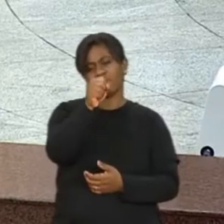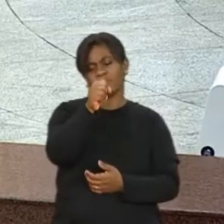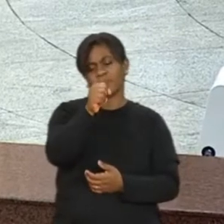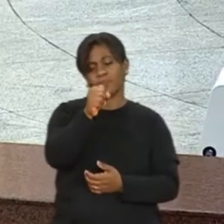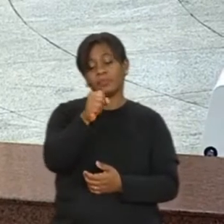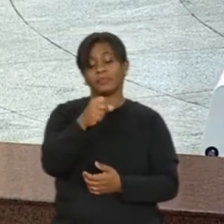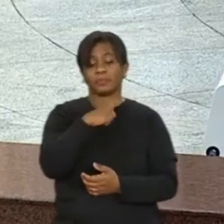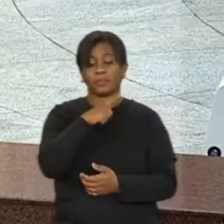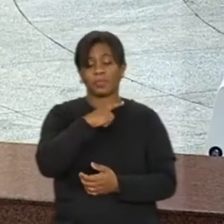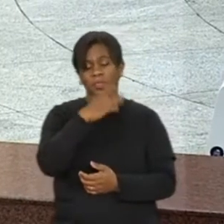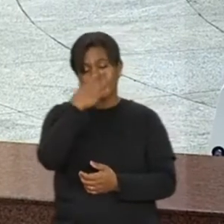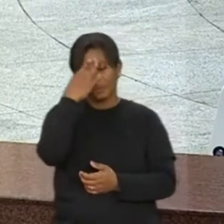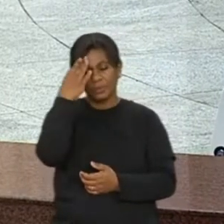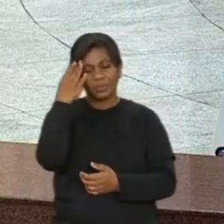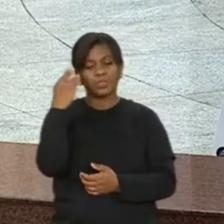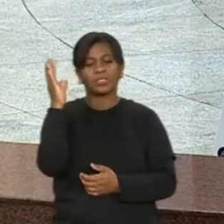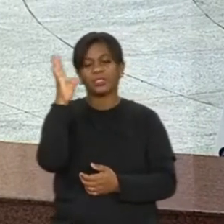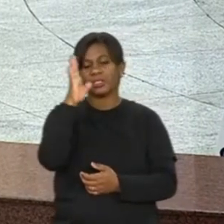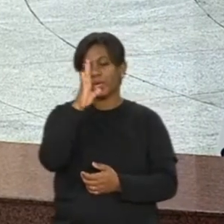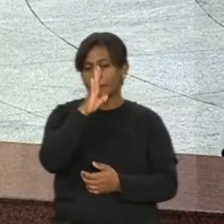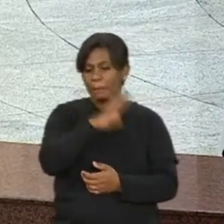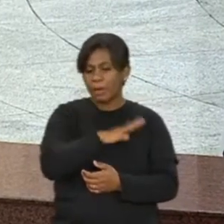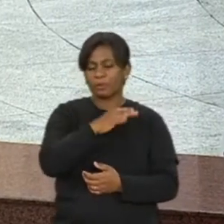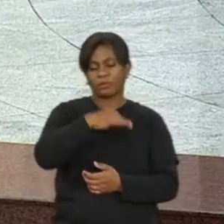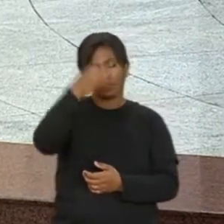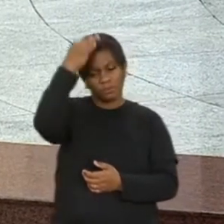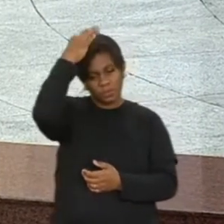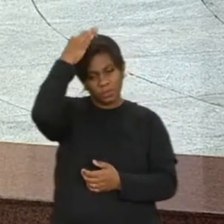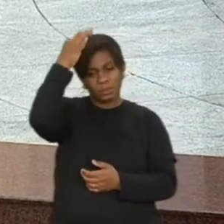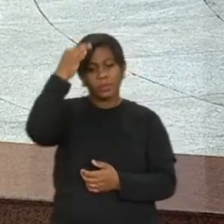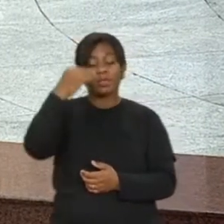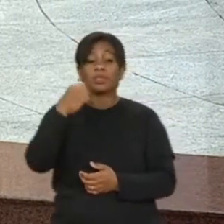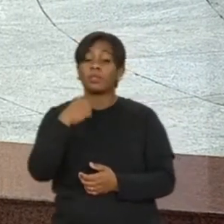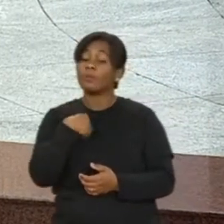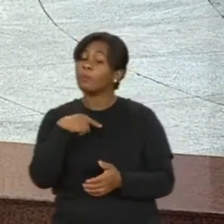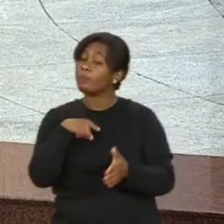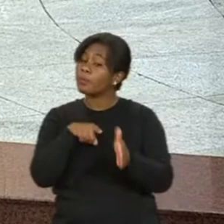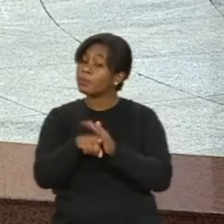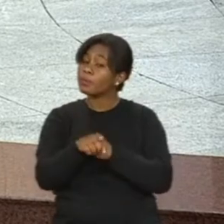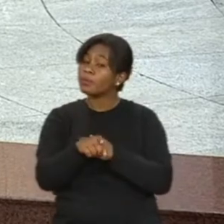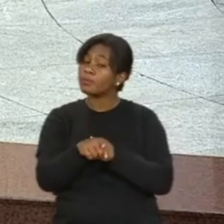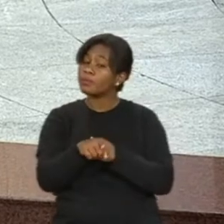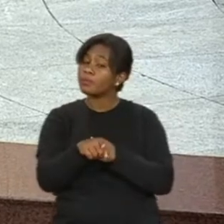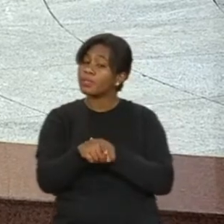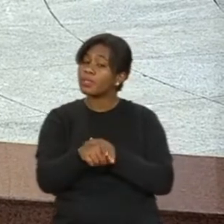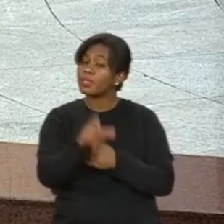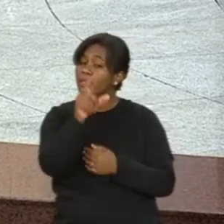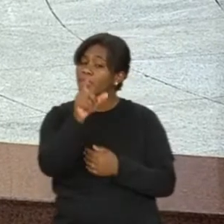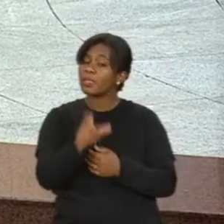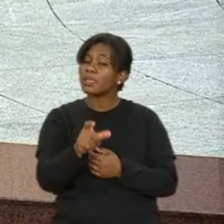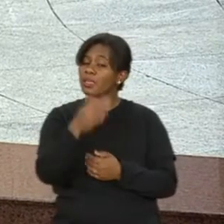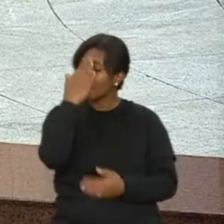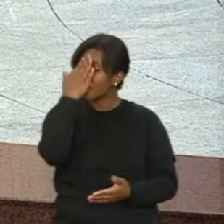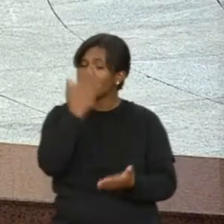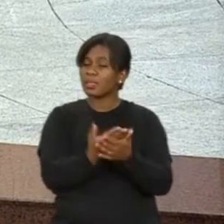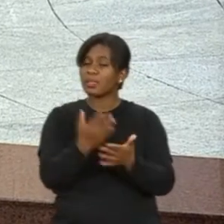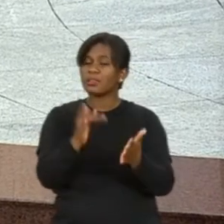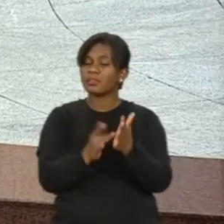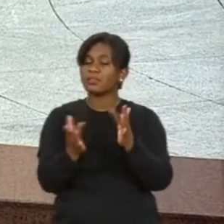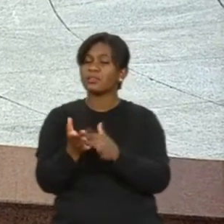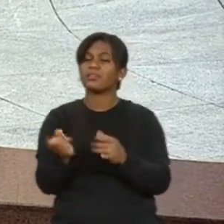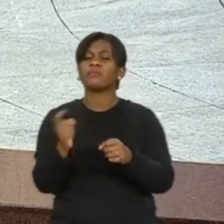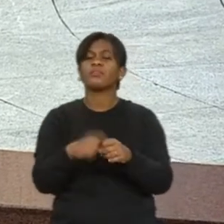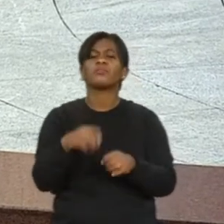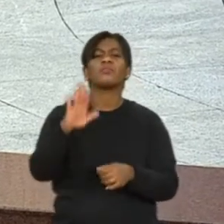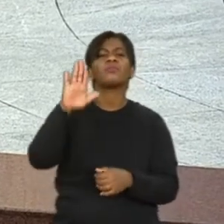Há quem está tão mal espiritualmente. Eu pergunto para você, quem crê que Jesus está voltando? Levante a mão, fala